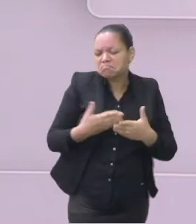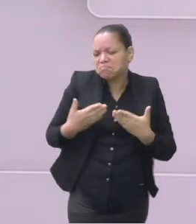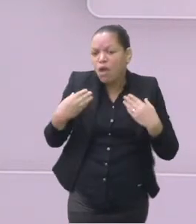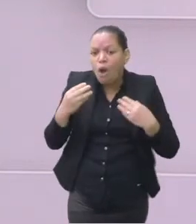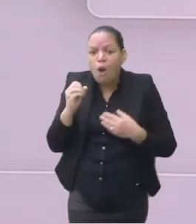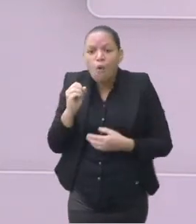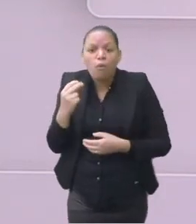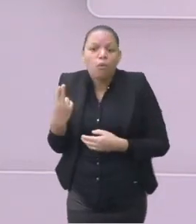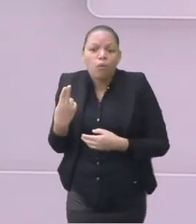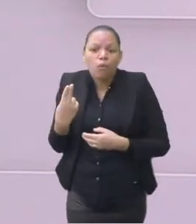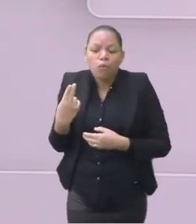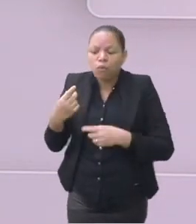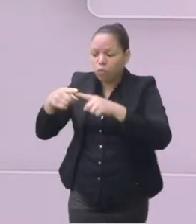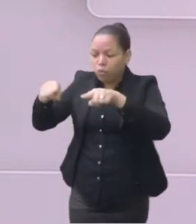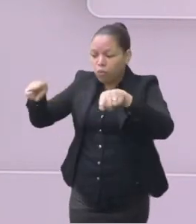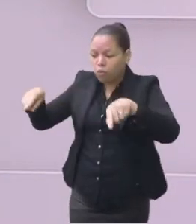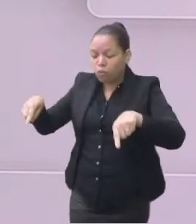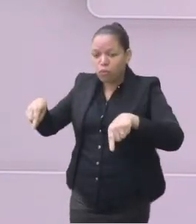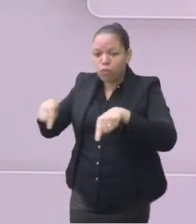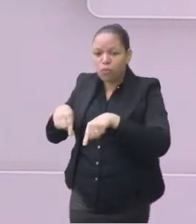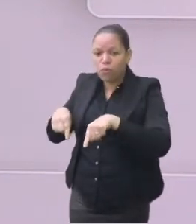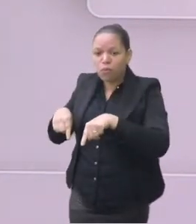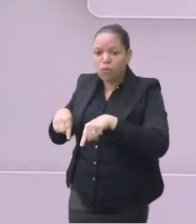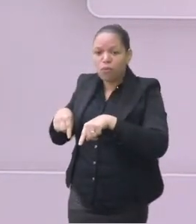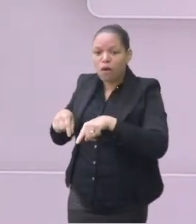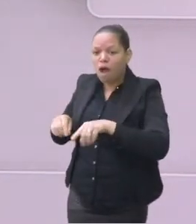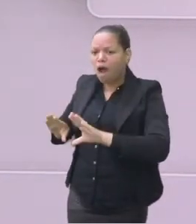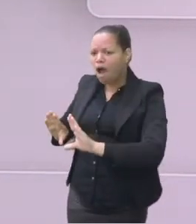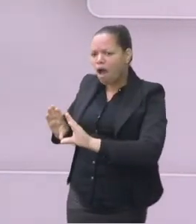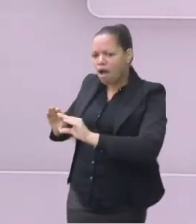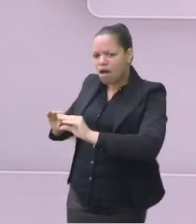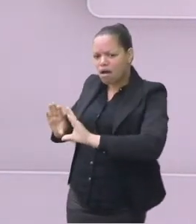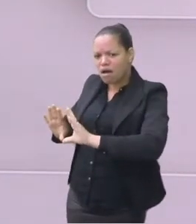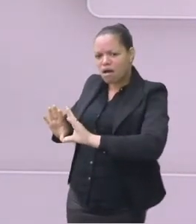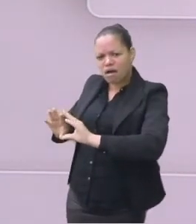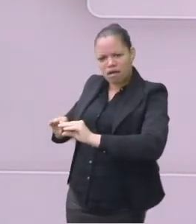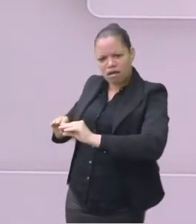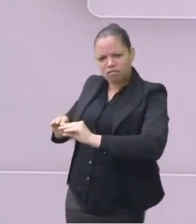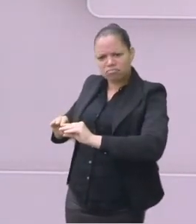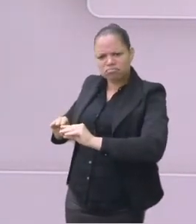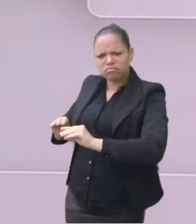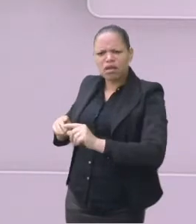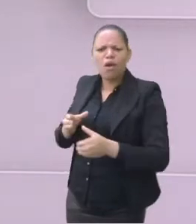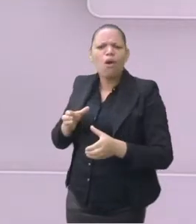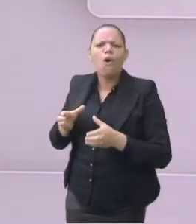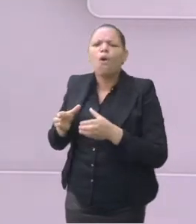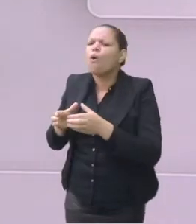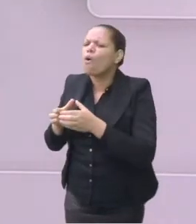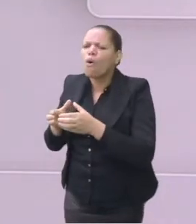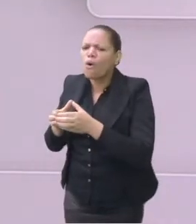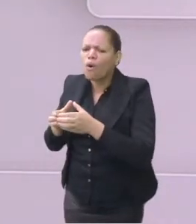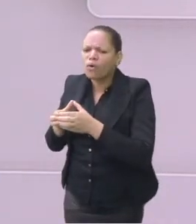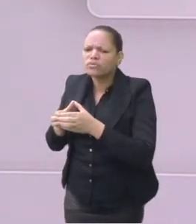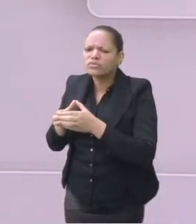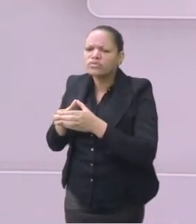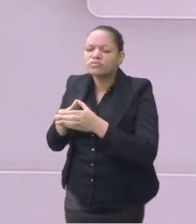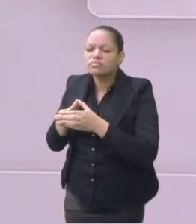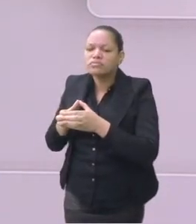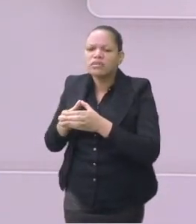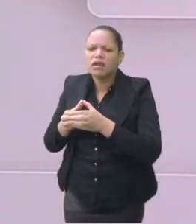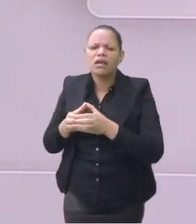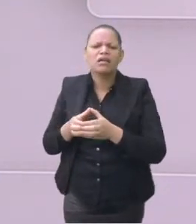que você se encontra, para ir até a rua, né, até a frente da sua